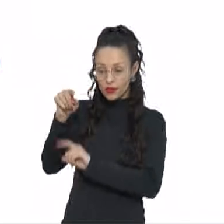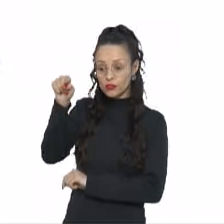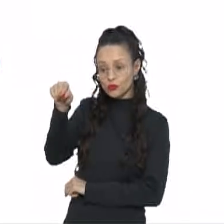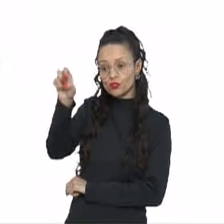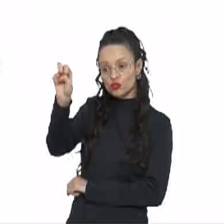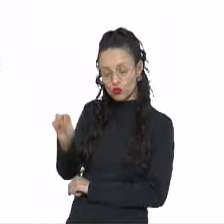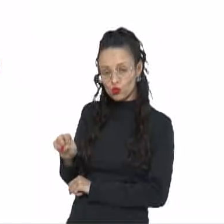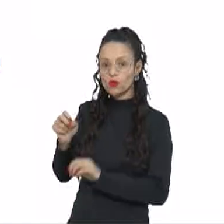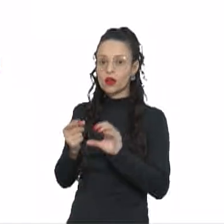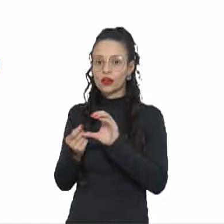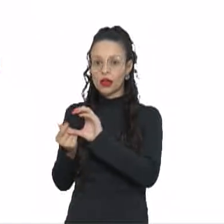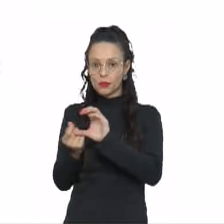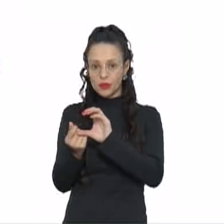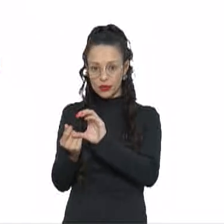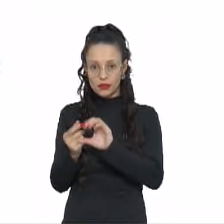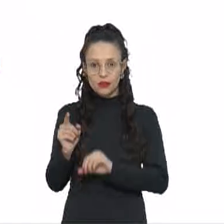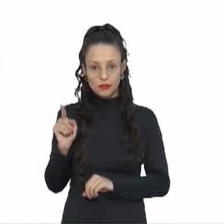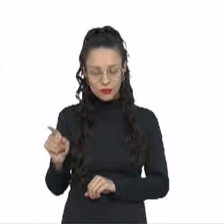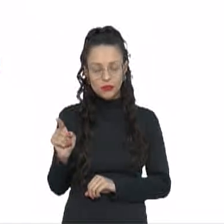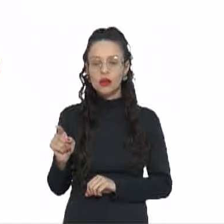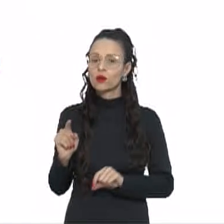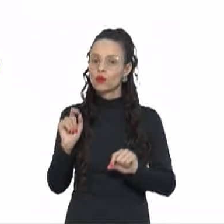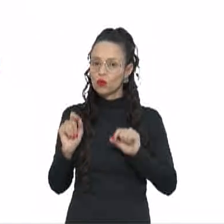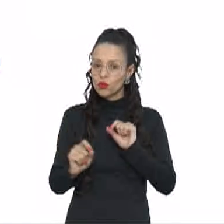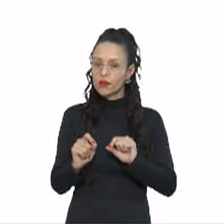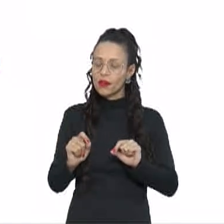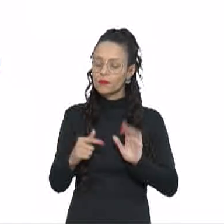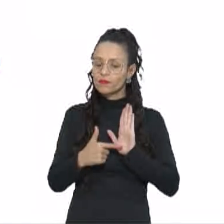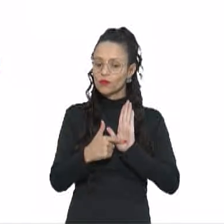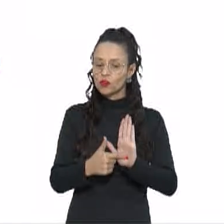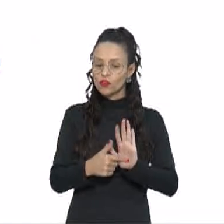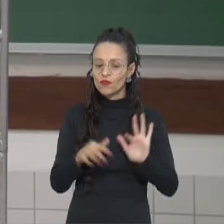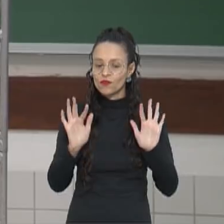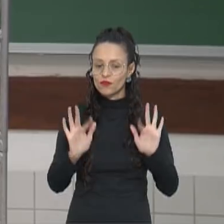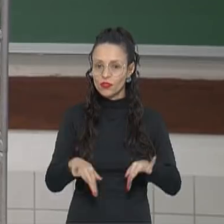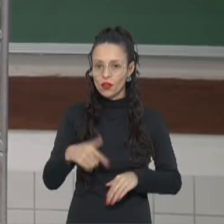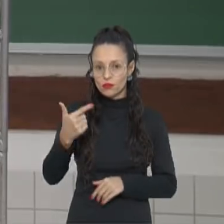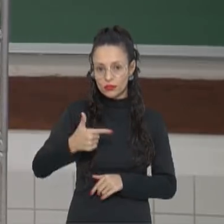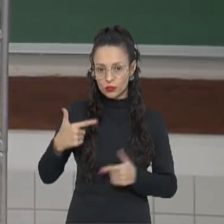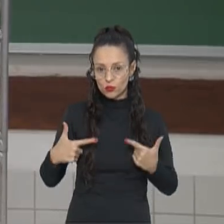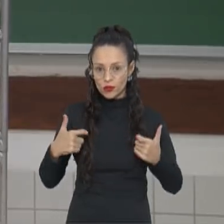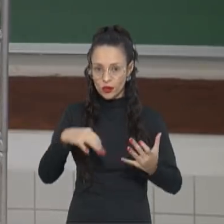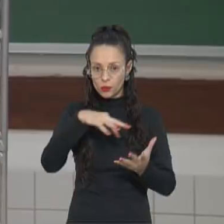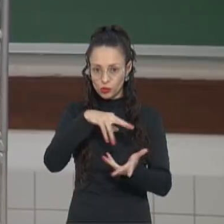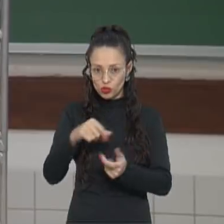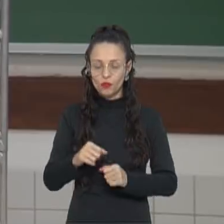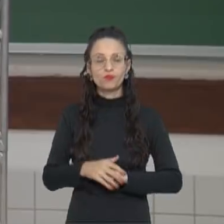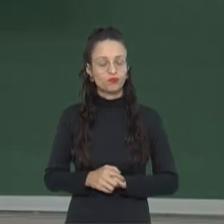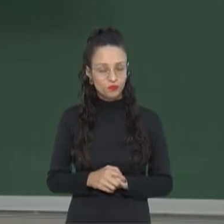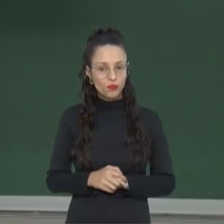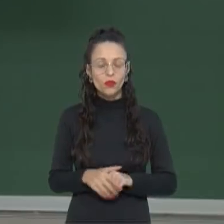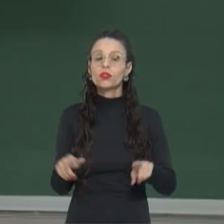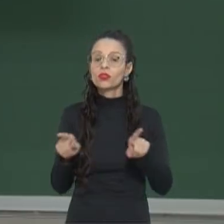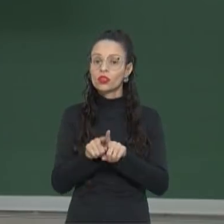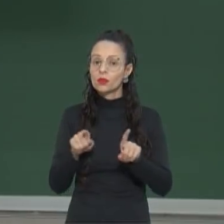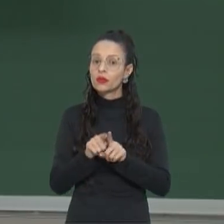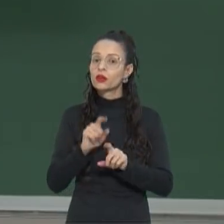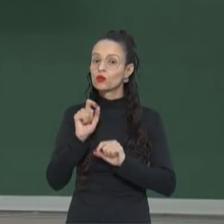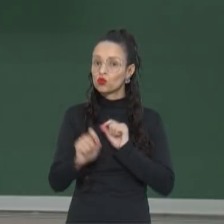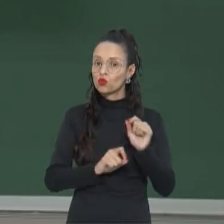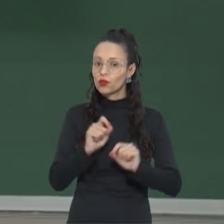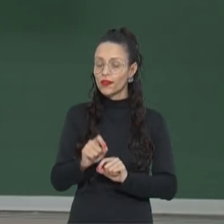capitalista, definida ainda no final da Segunda Guerra Mundial, naquelas zonas de ocupação. Ainda, a